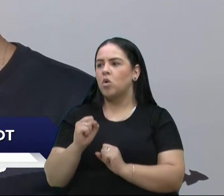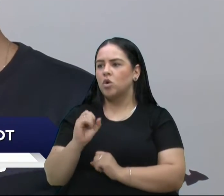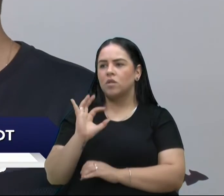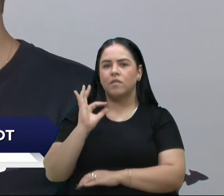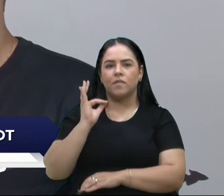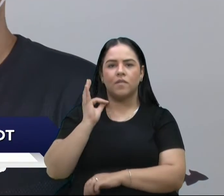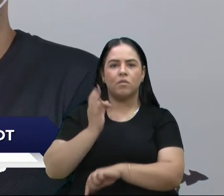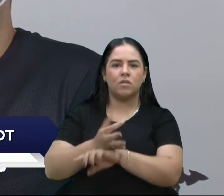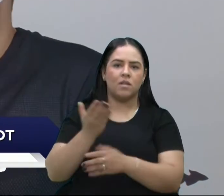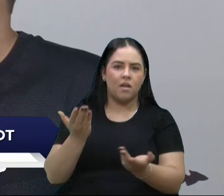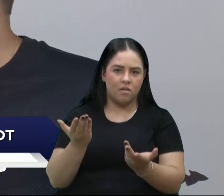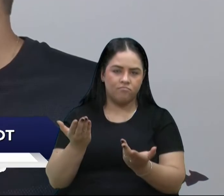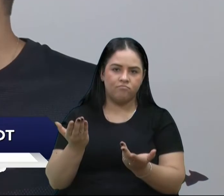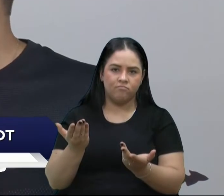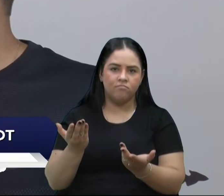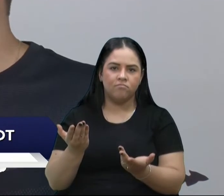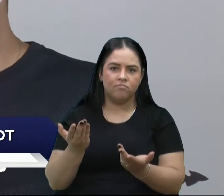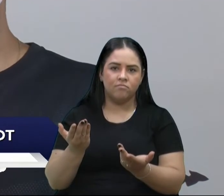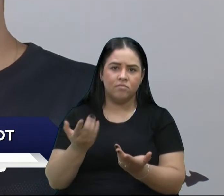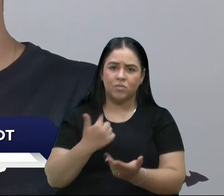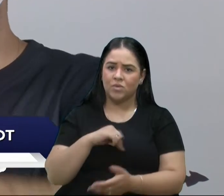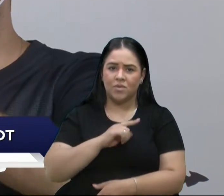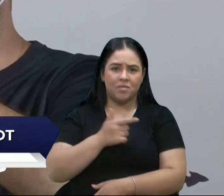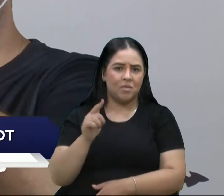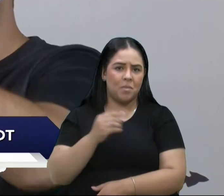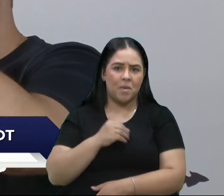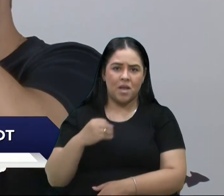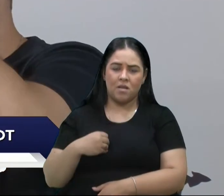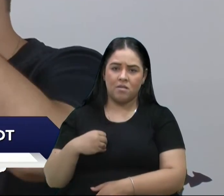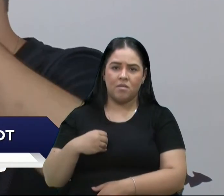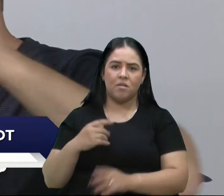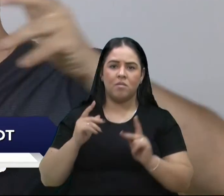ser servidor, né, a gente já não tem o médico. Então, as pessoas